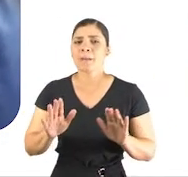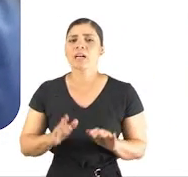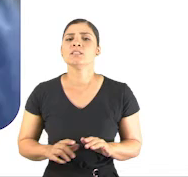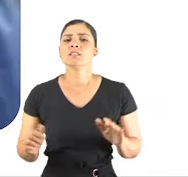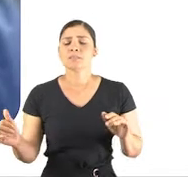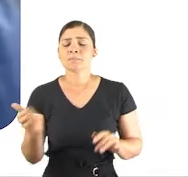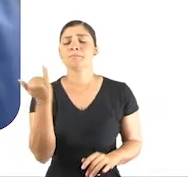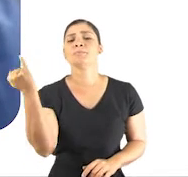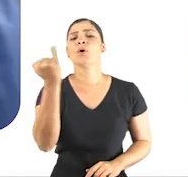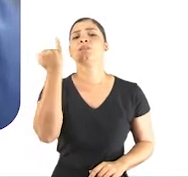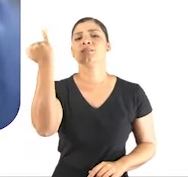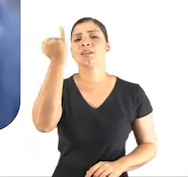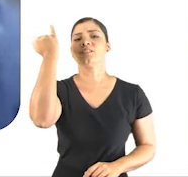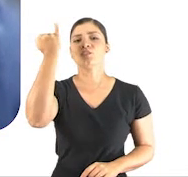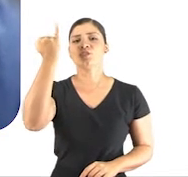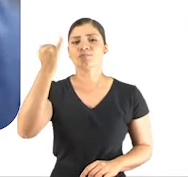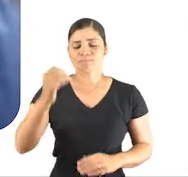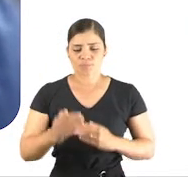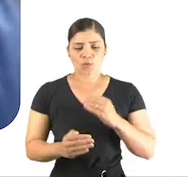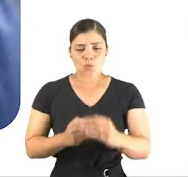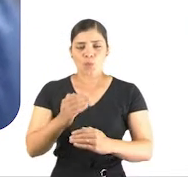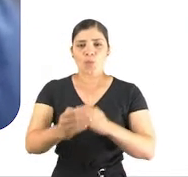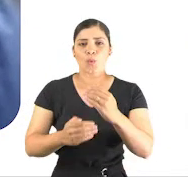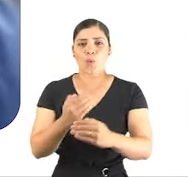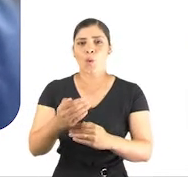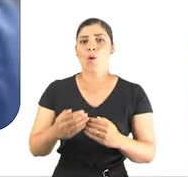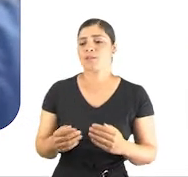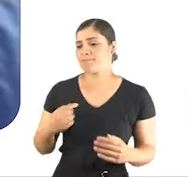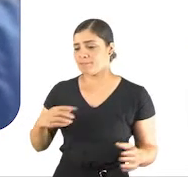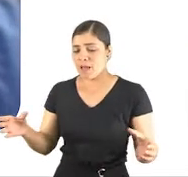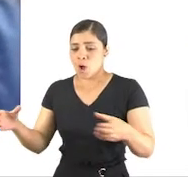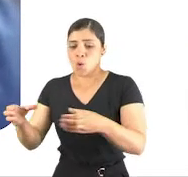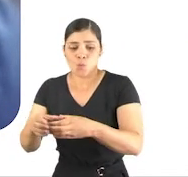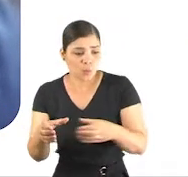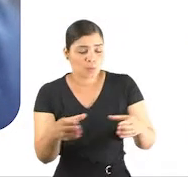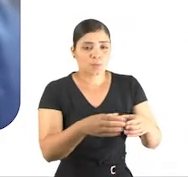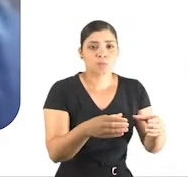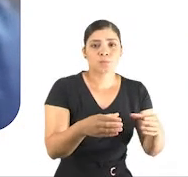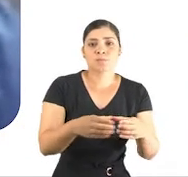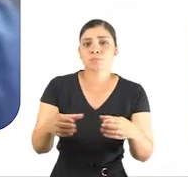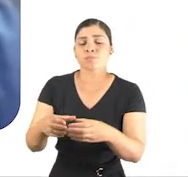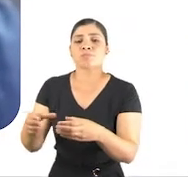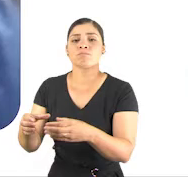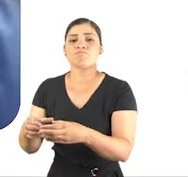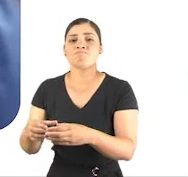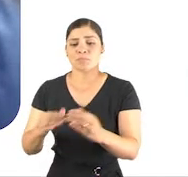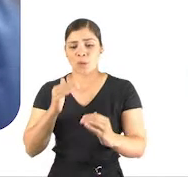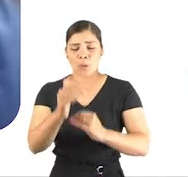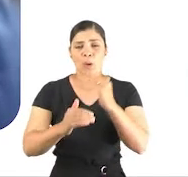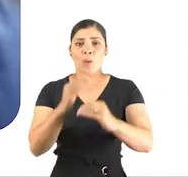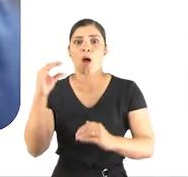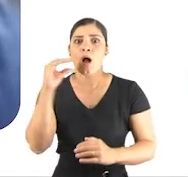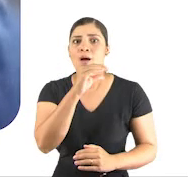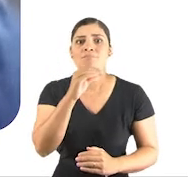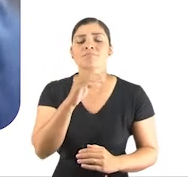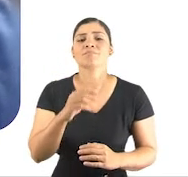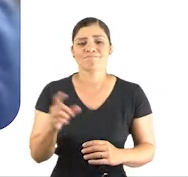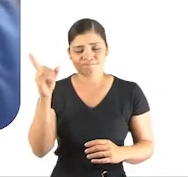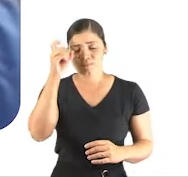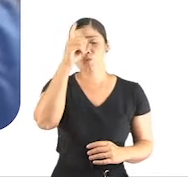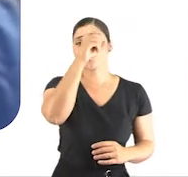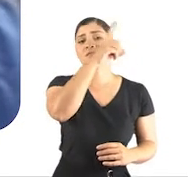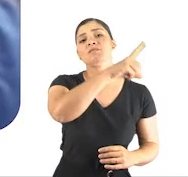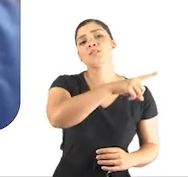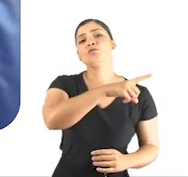dessa atividade dentro da nossa rotina, a gente não conseguia ter aí uma periodicidade adequada para